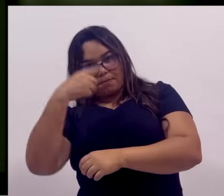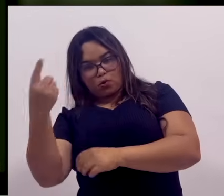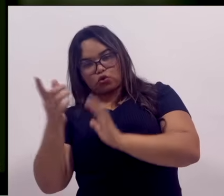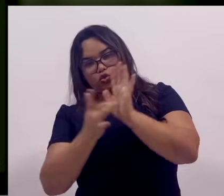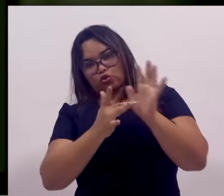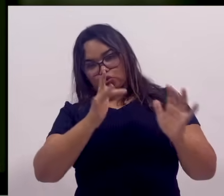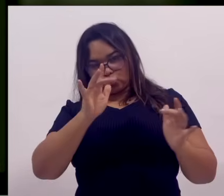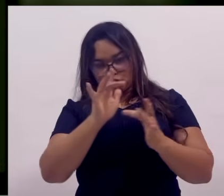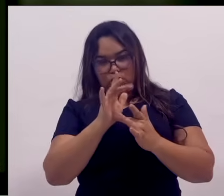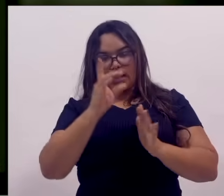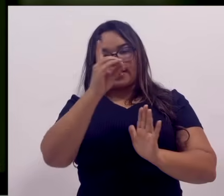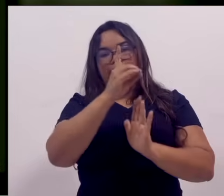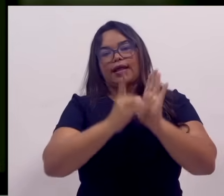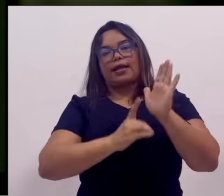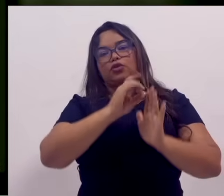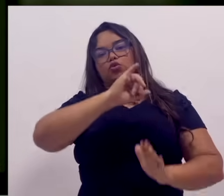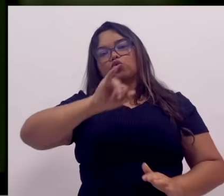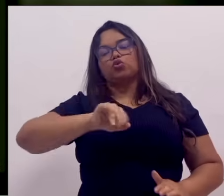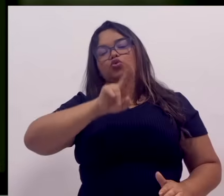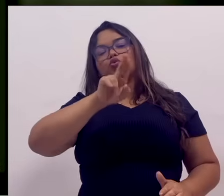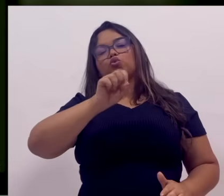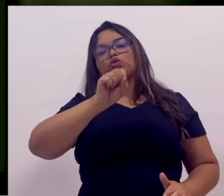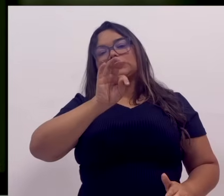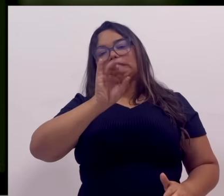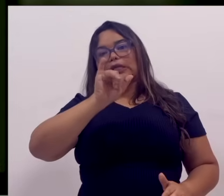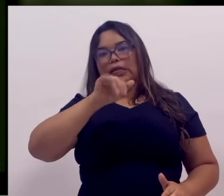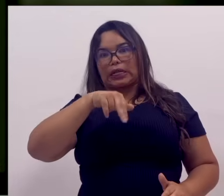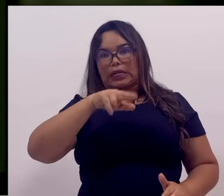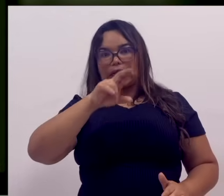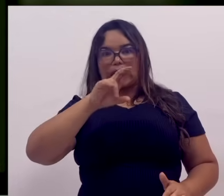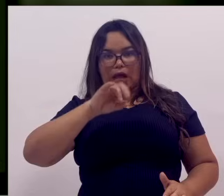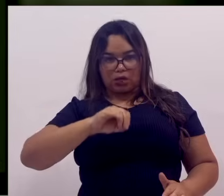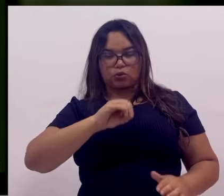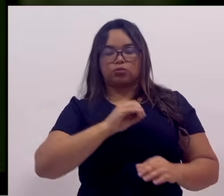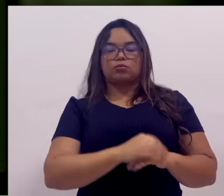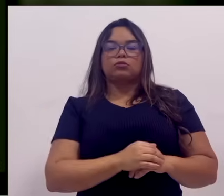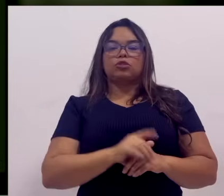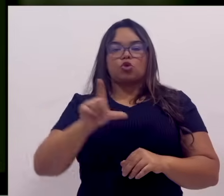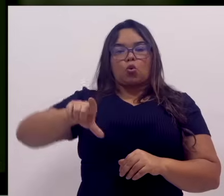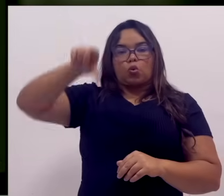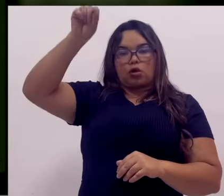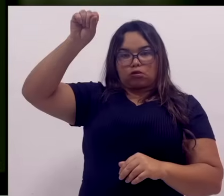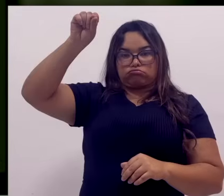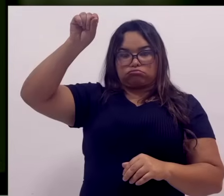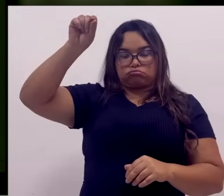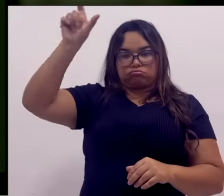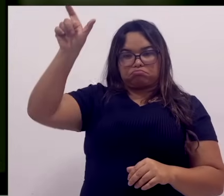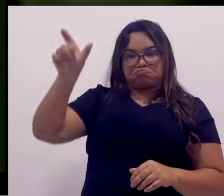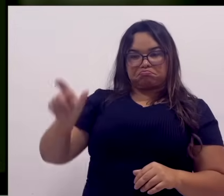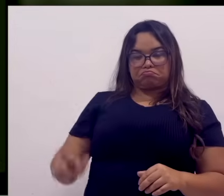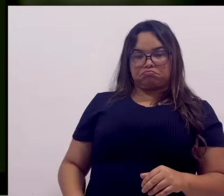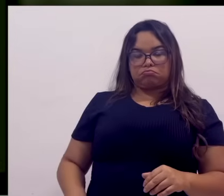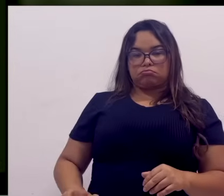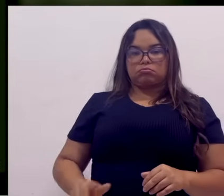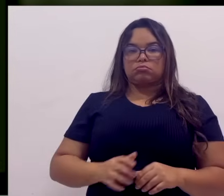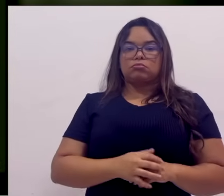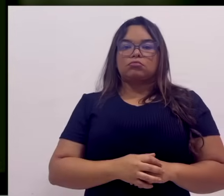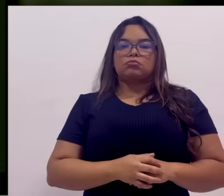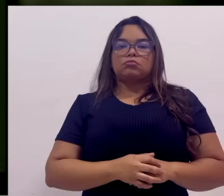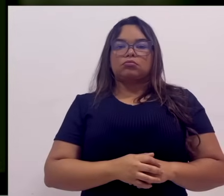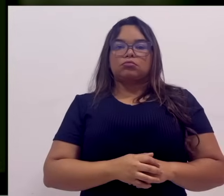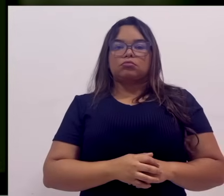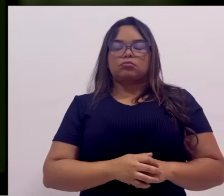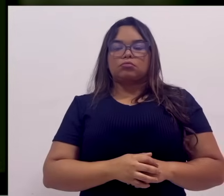ano 538 d.C., o decreto de Justiniano foi emitido para designar o bispo de